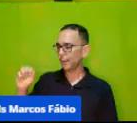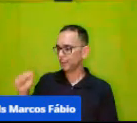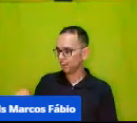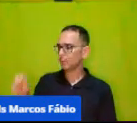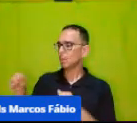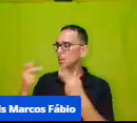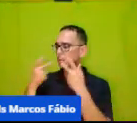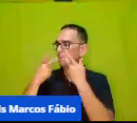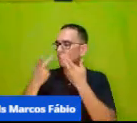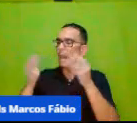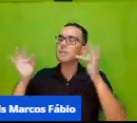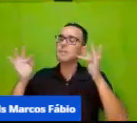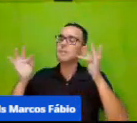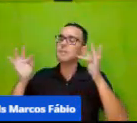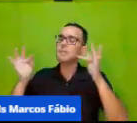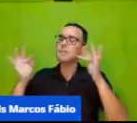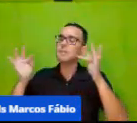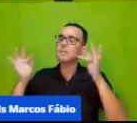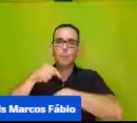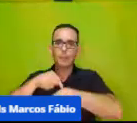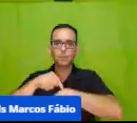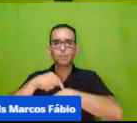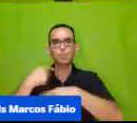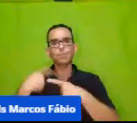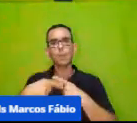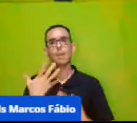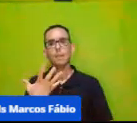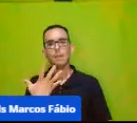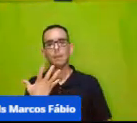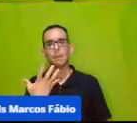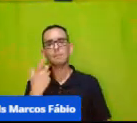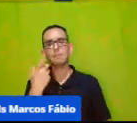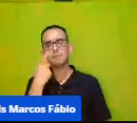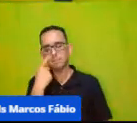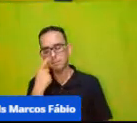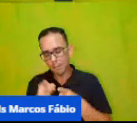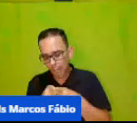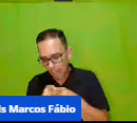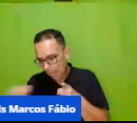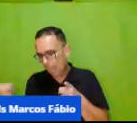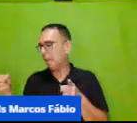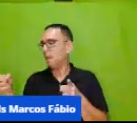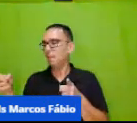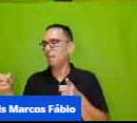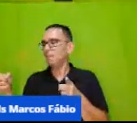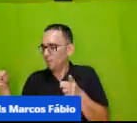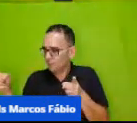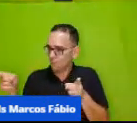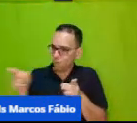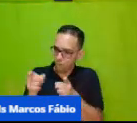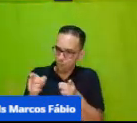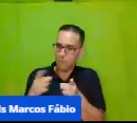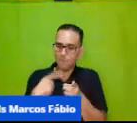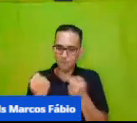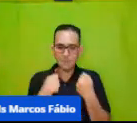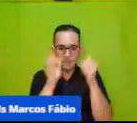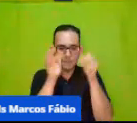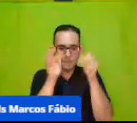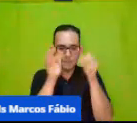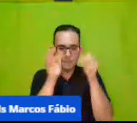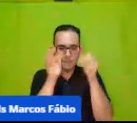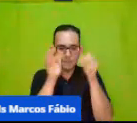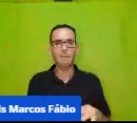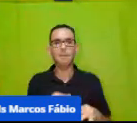gente finalizar esse momento, que nós gostaríamos que fosse mais tempo, mas nós temos também aí que encerrar em